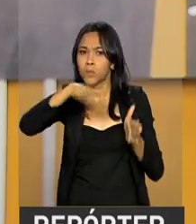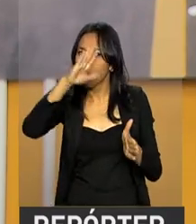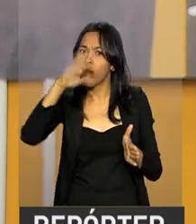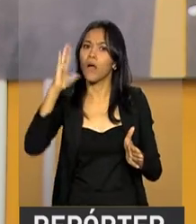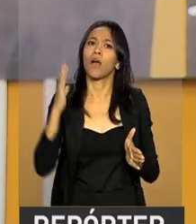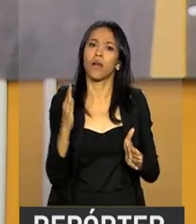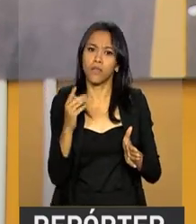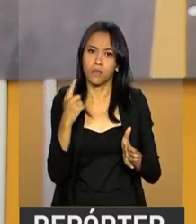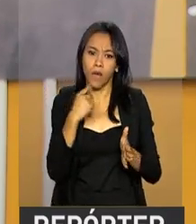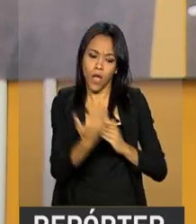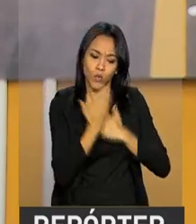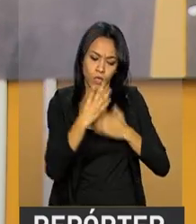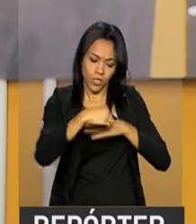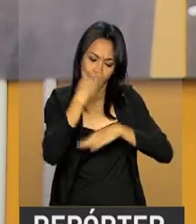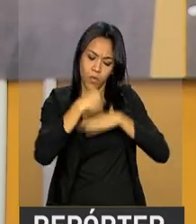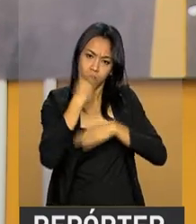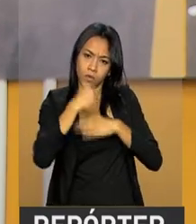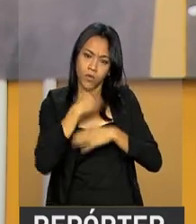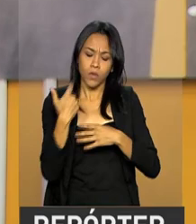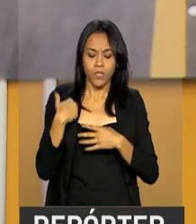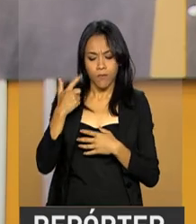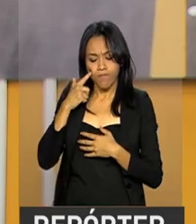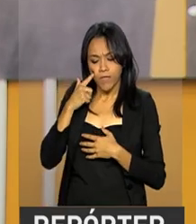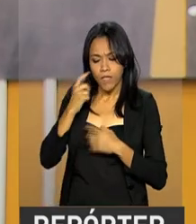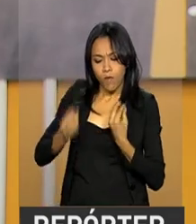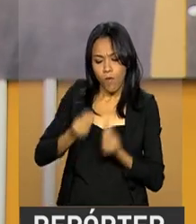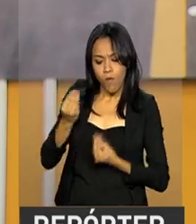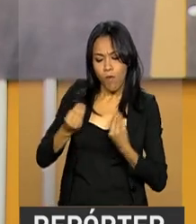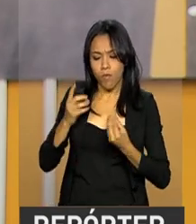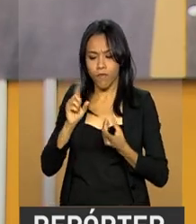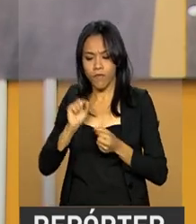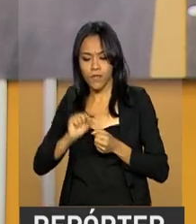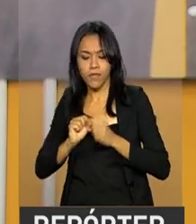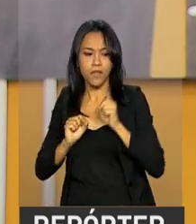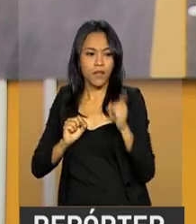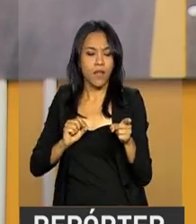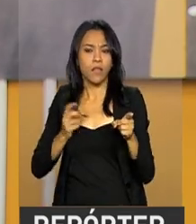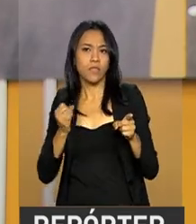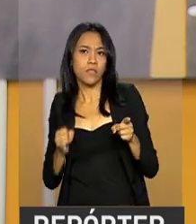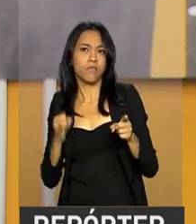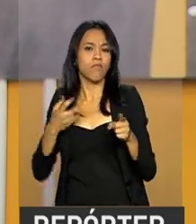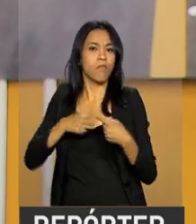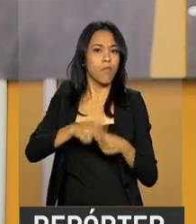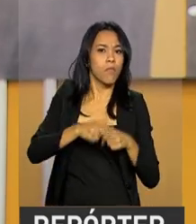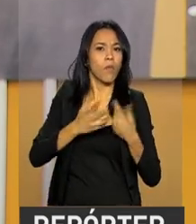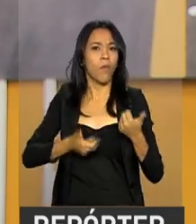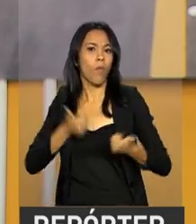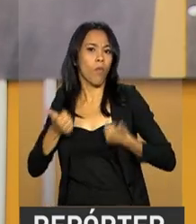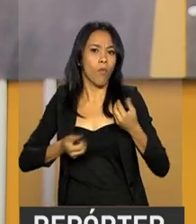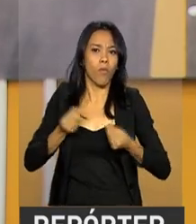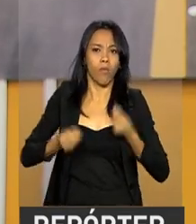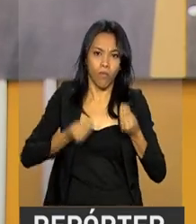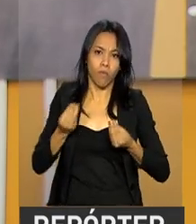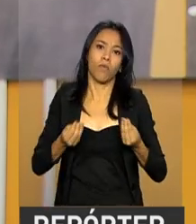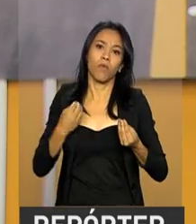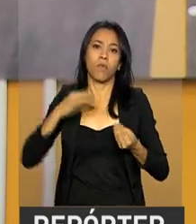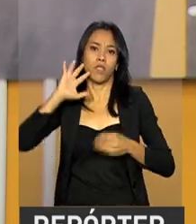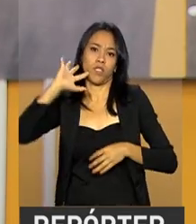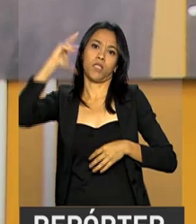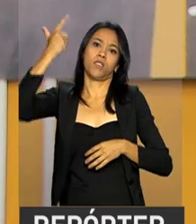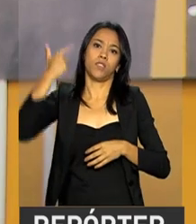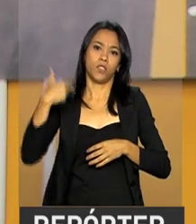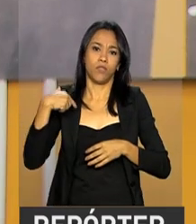para a gente conseguir verificar se se aquelas condições estão evoluindo evoluindo para conseguir tomar algumas